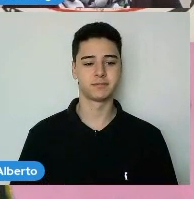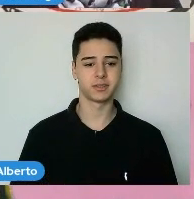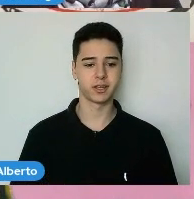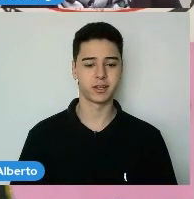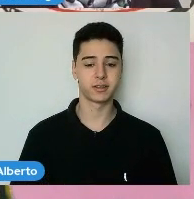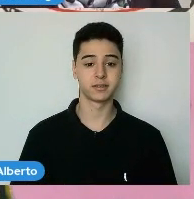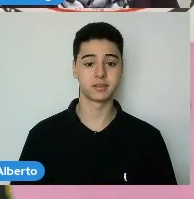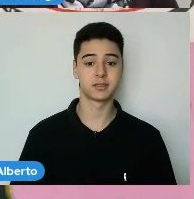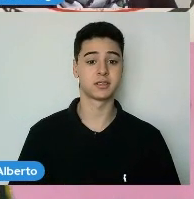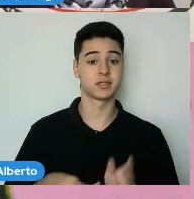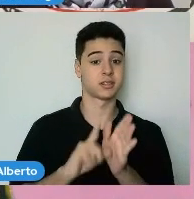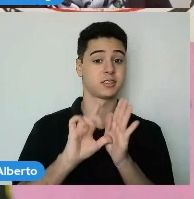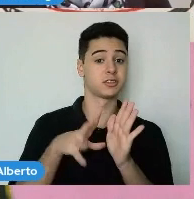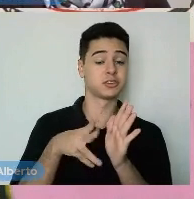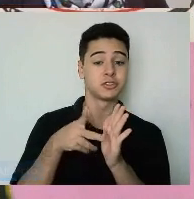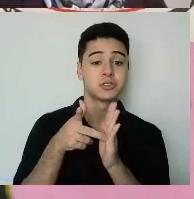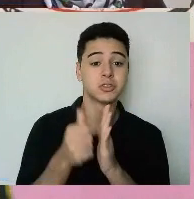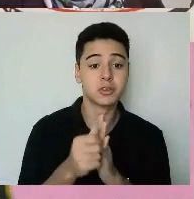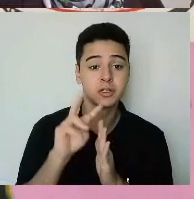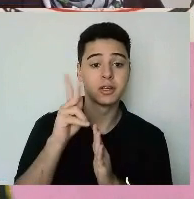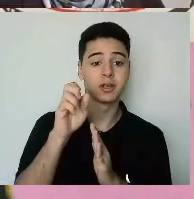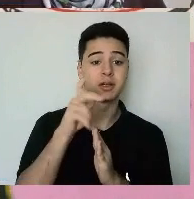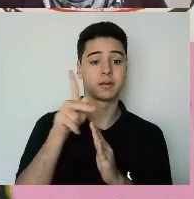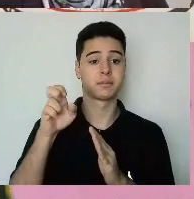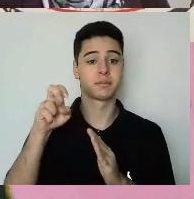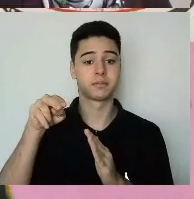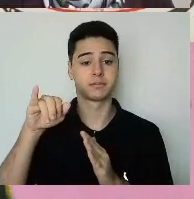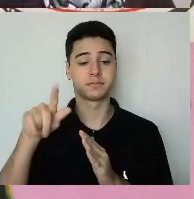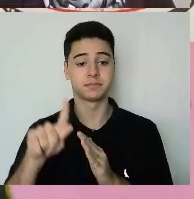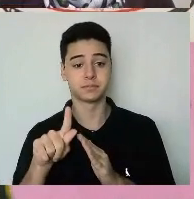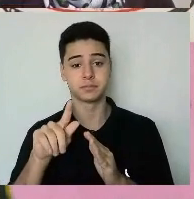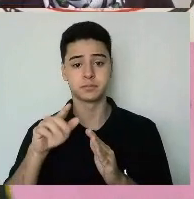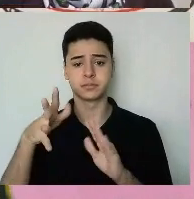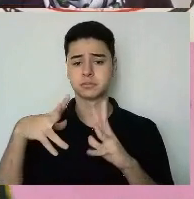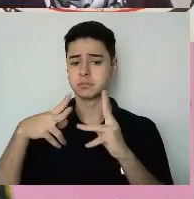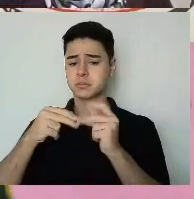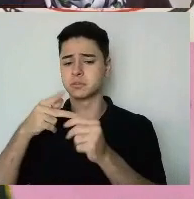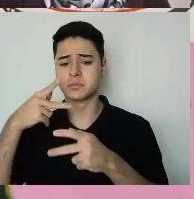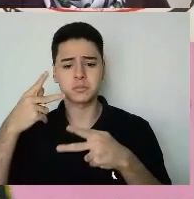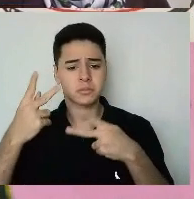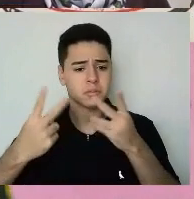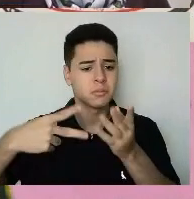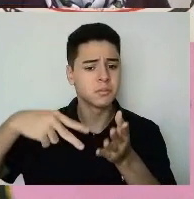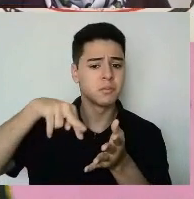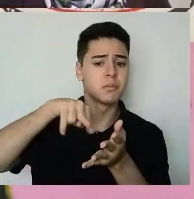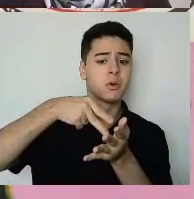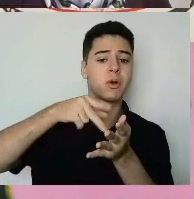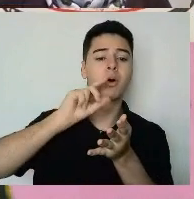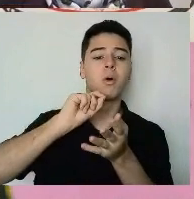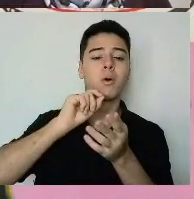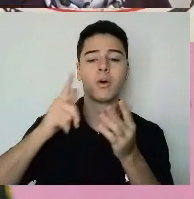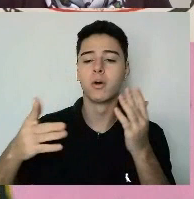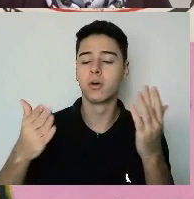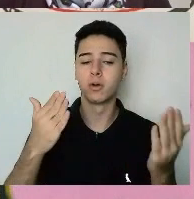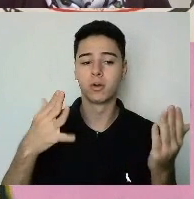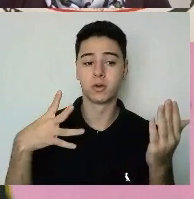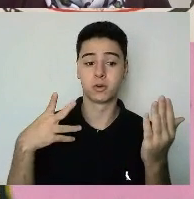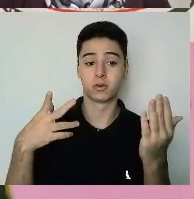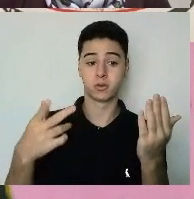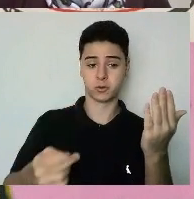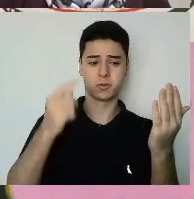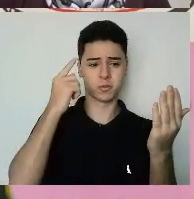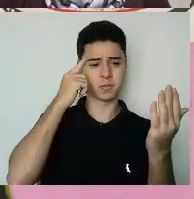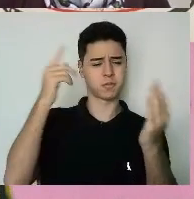Primeiro vamos pensar. Happening e performance são duas linguagens muito características da